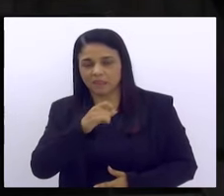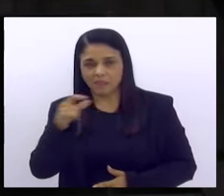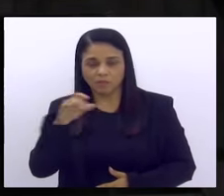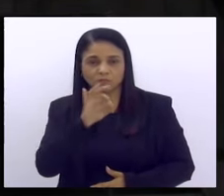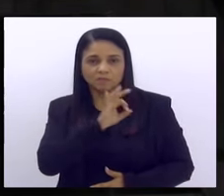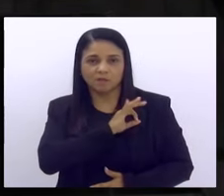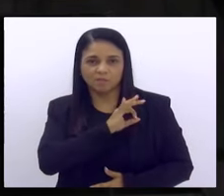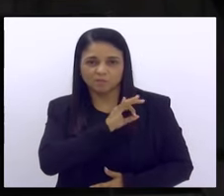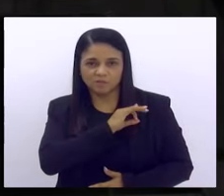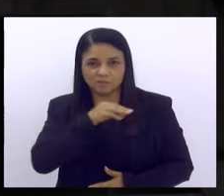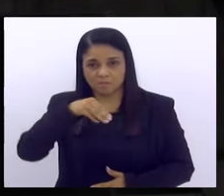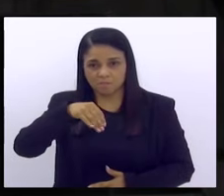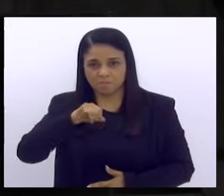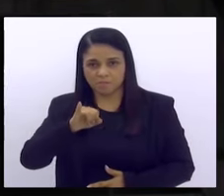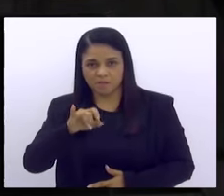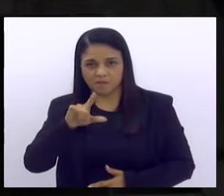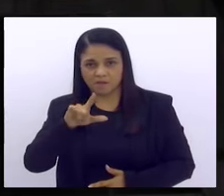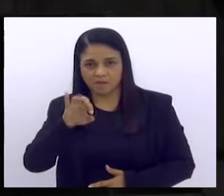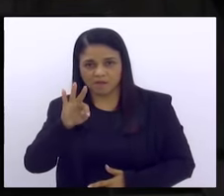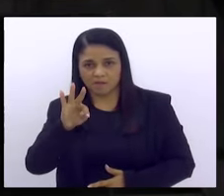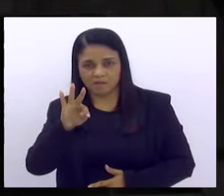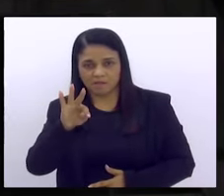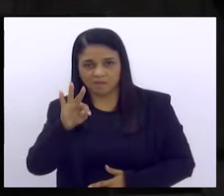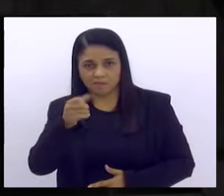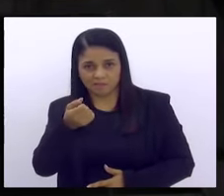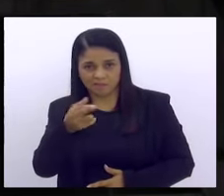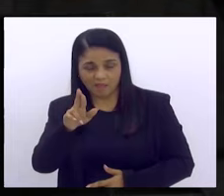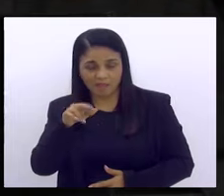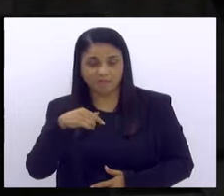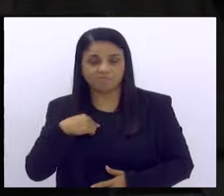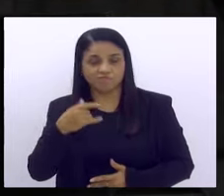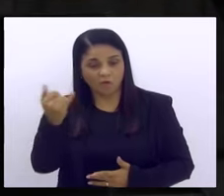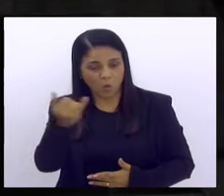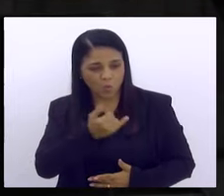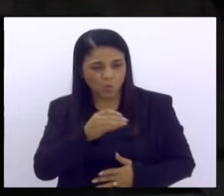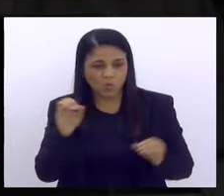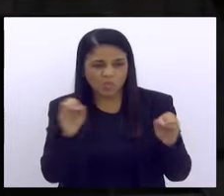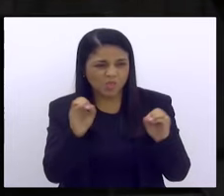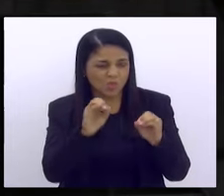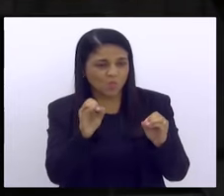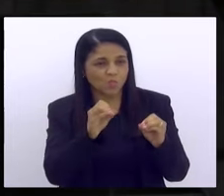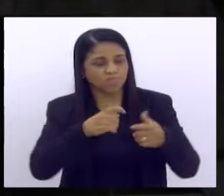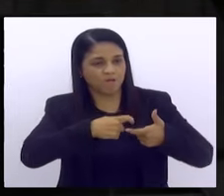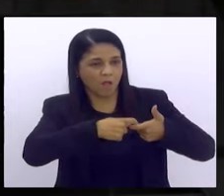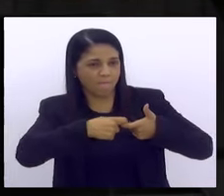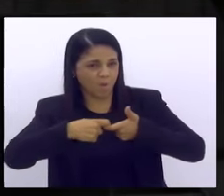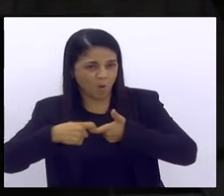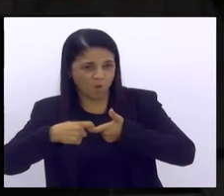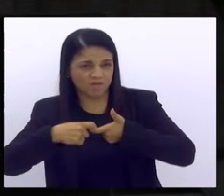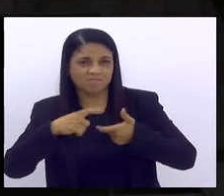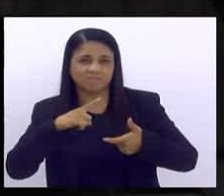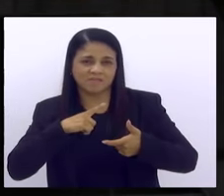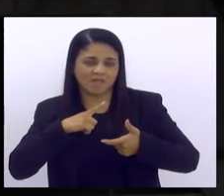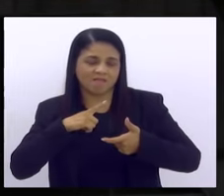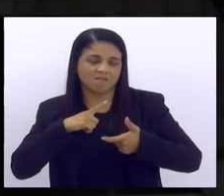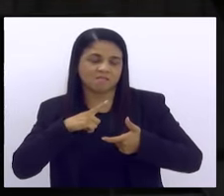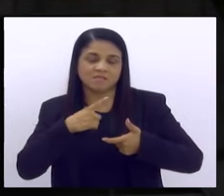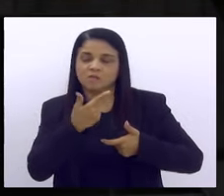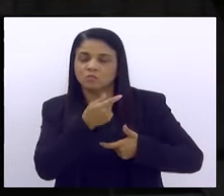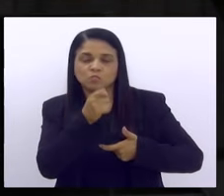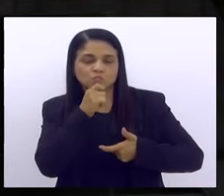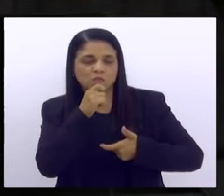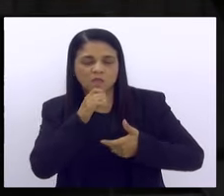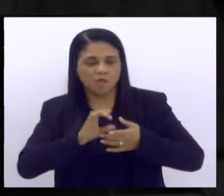momento, levantou e nos disse na hora, nenhum desses caminhões tem autorização da